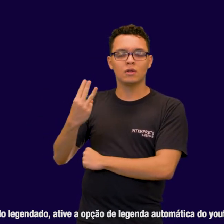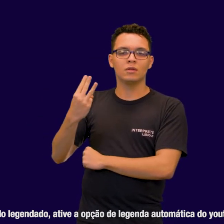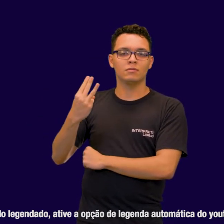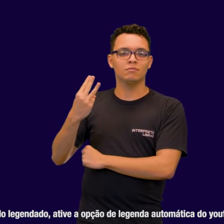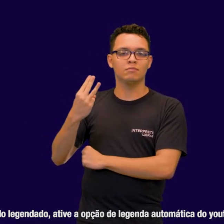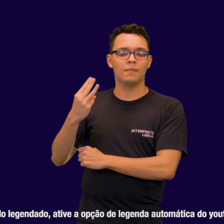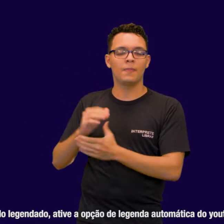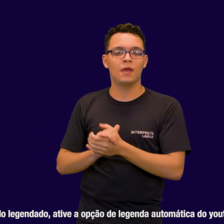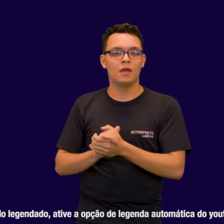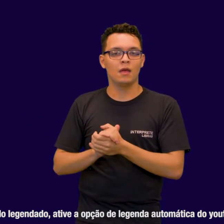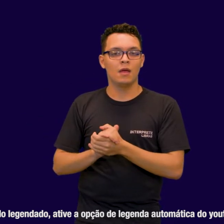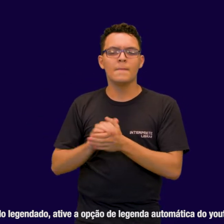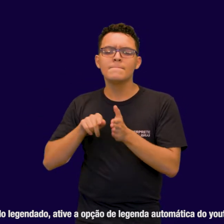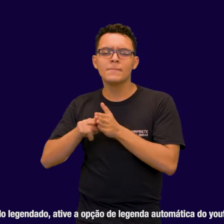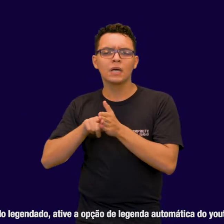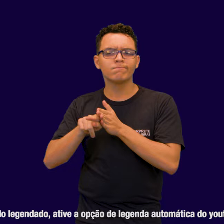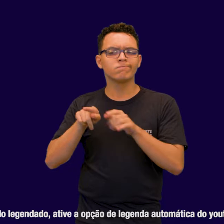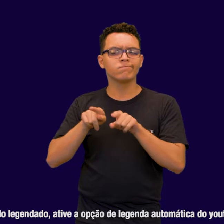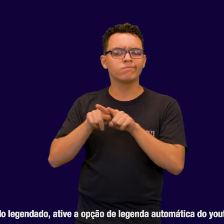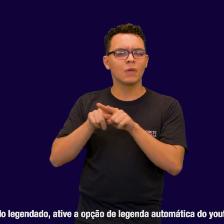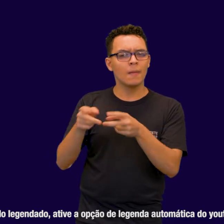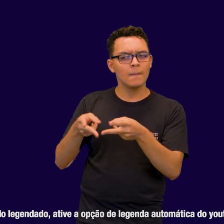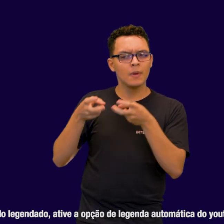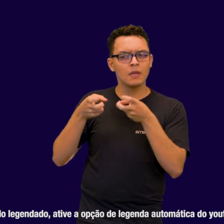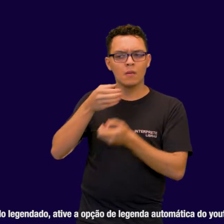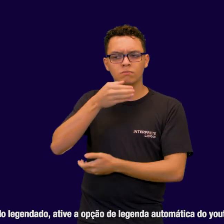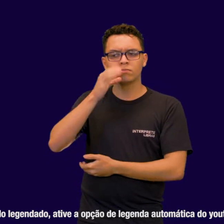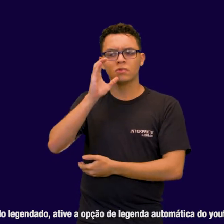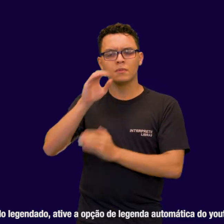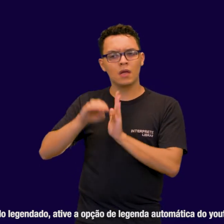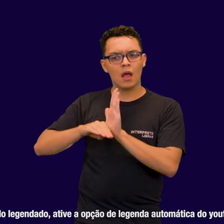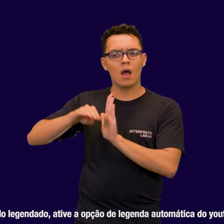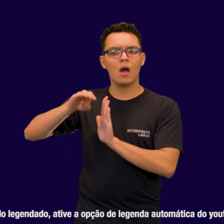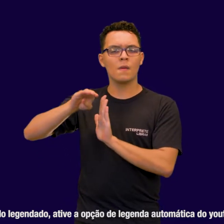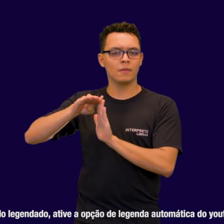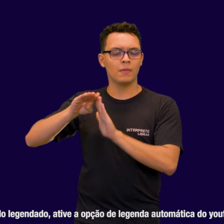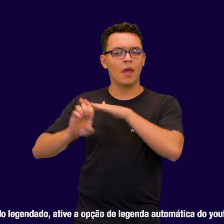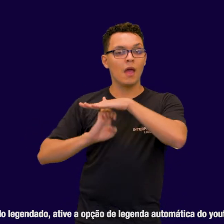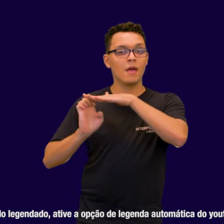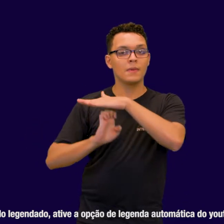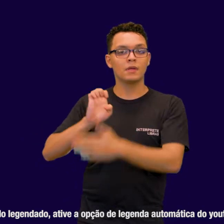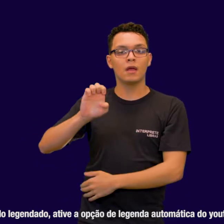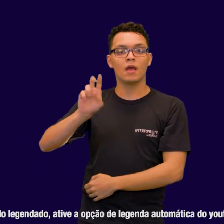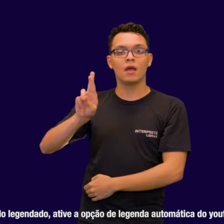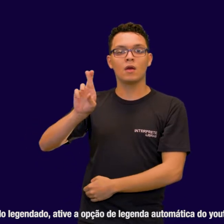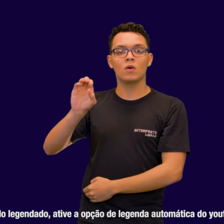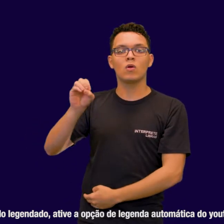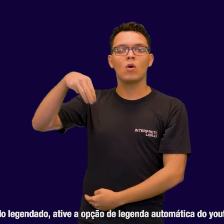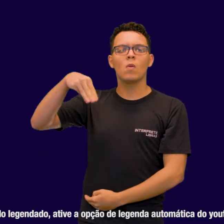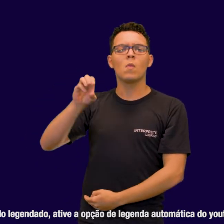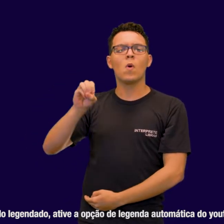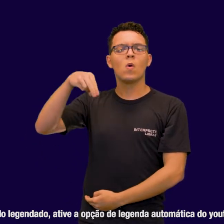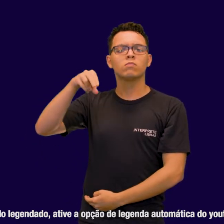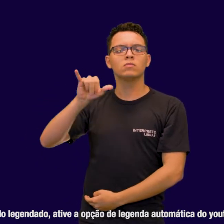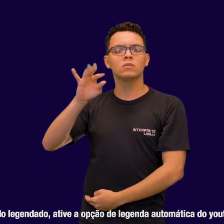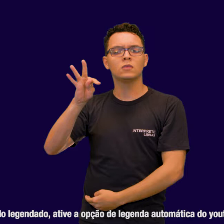1.383. Segundo a tendência, o consumo também aumentou. Um levantamento inédito da Euromonitor, que monitora o